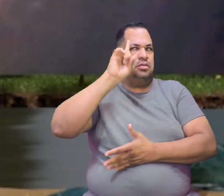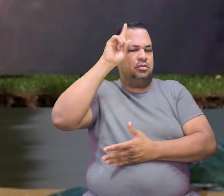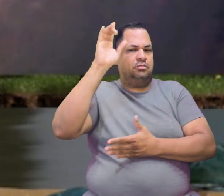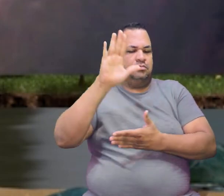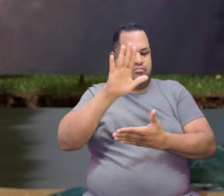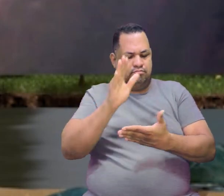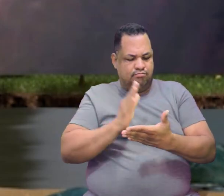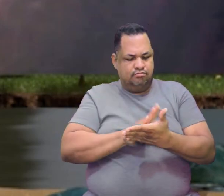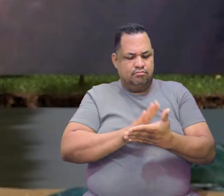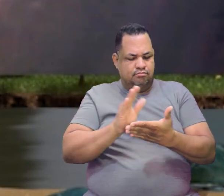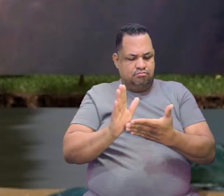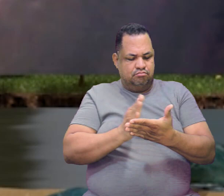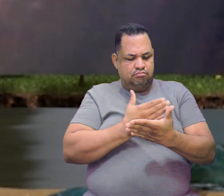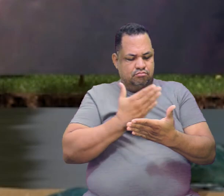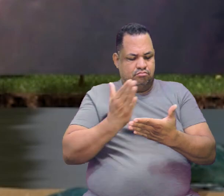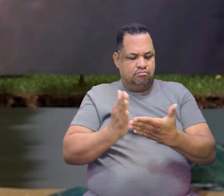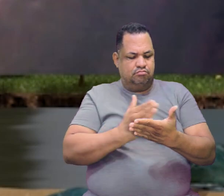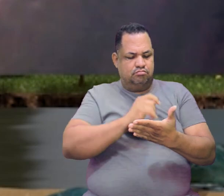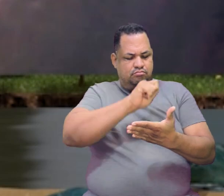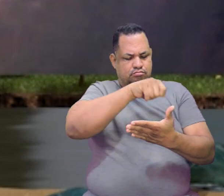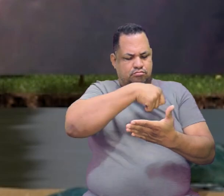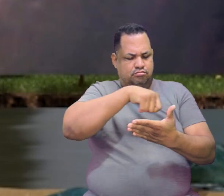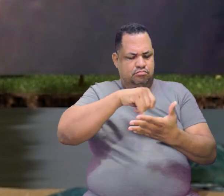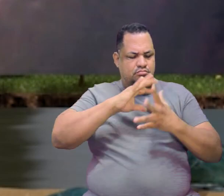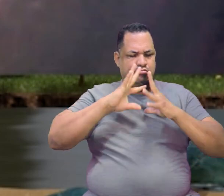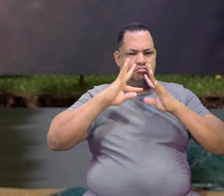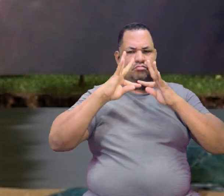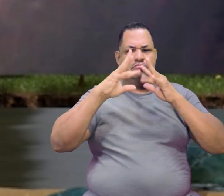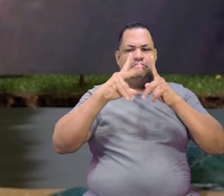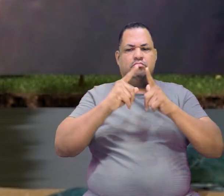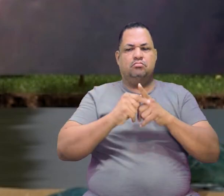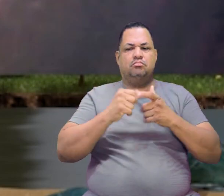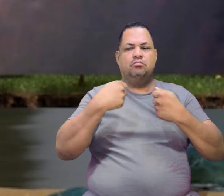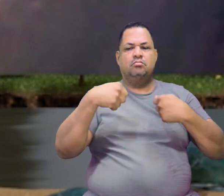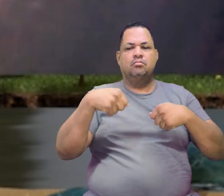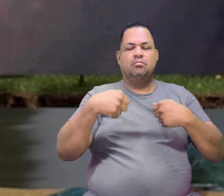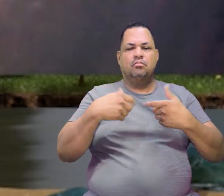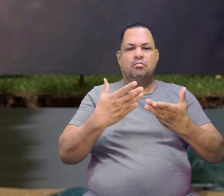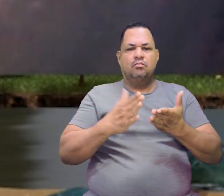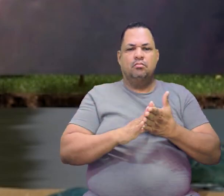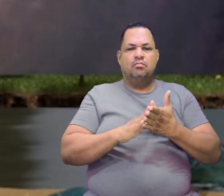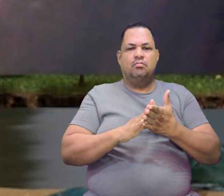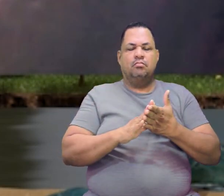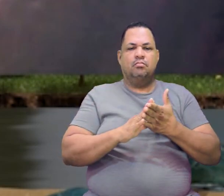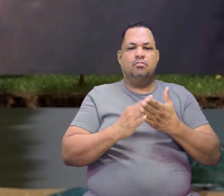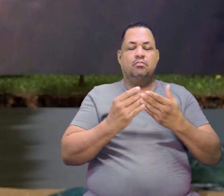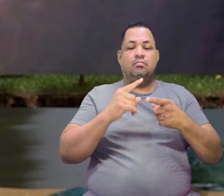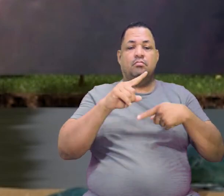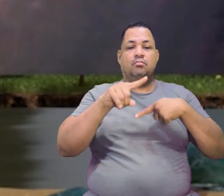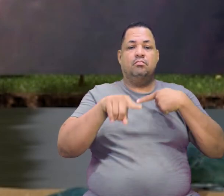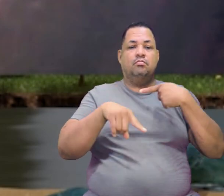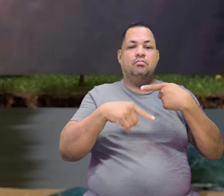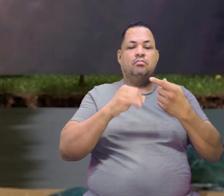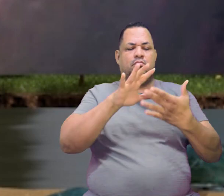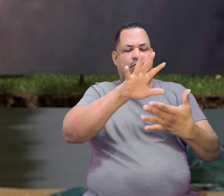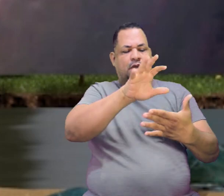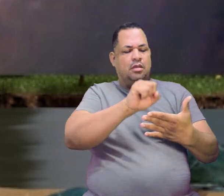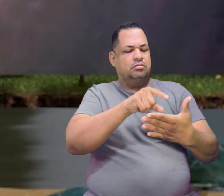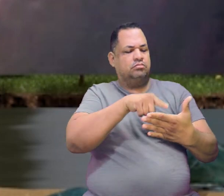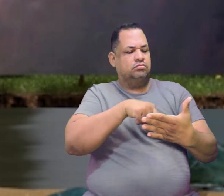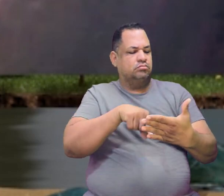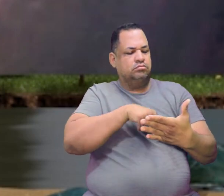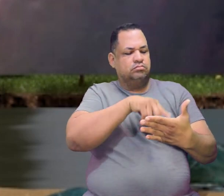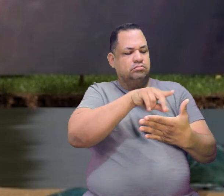caderno, procurar anotar tudo que for preciso, tá certo? Para que depois você pegue o teu